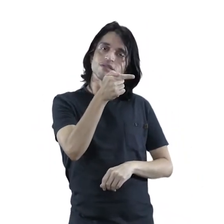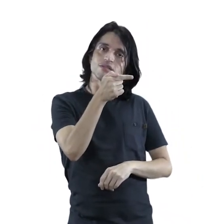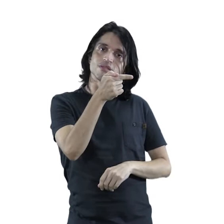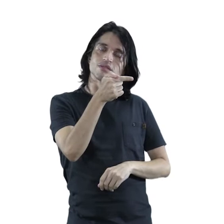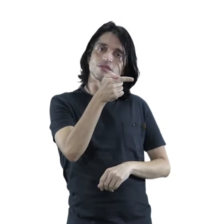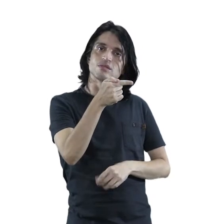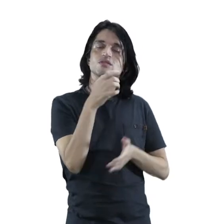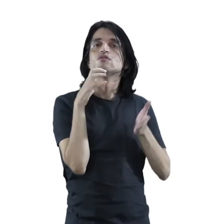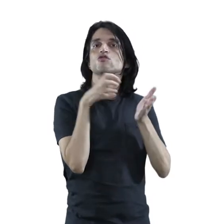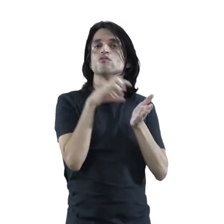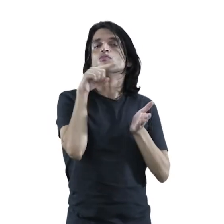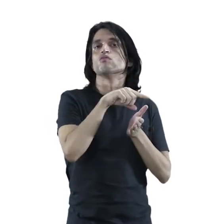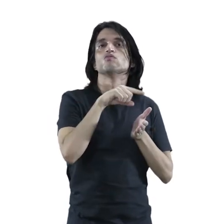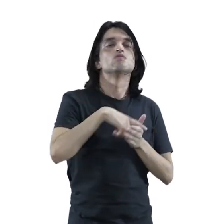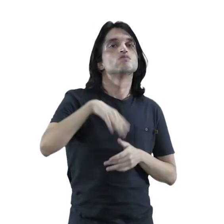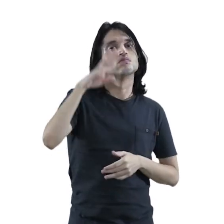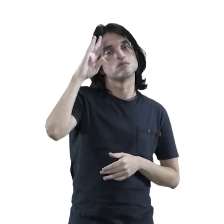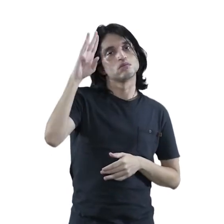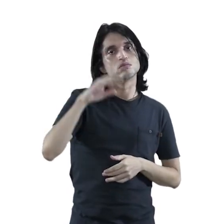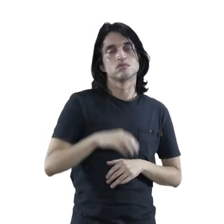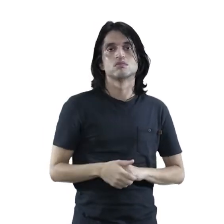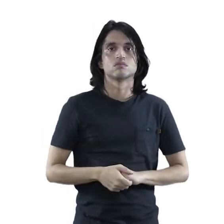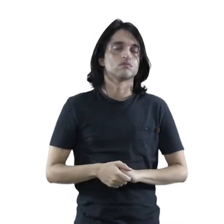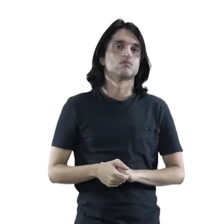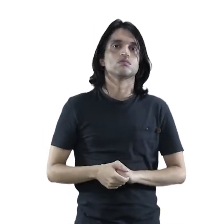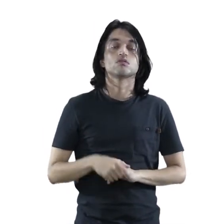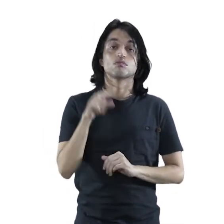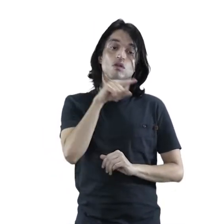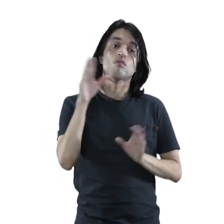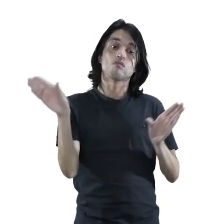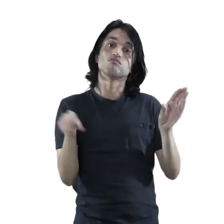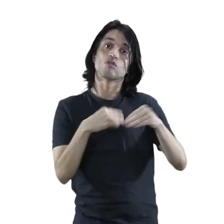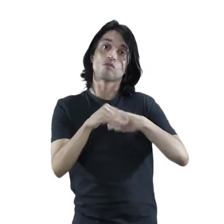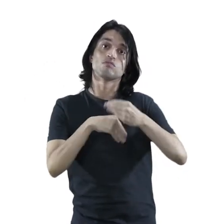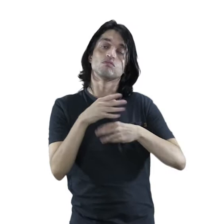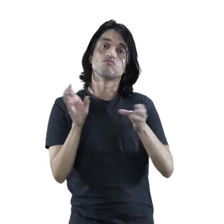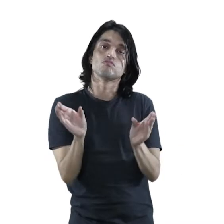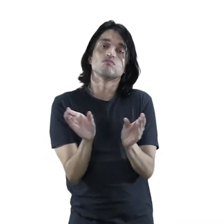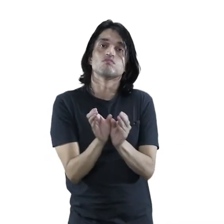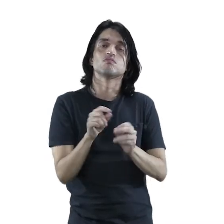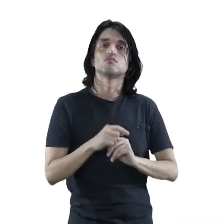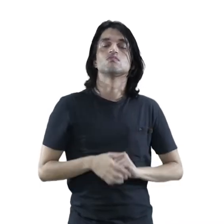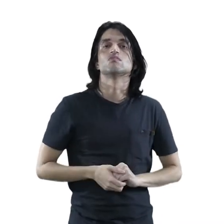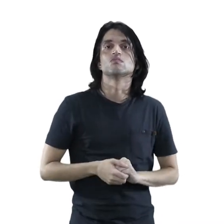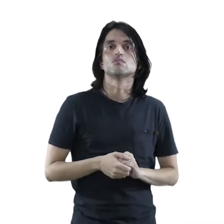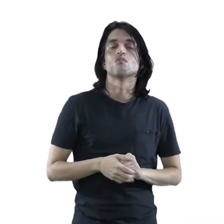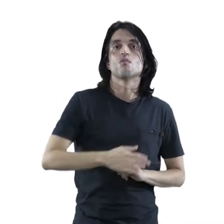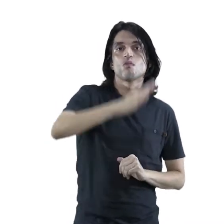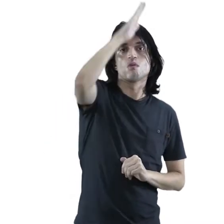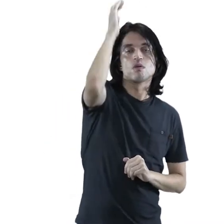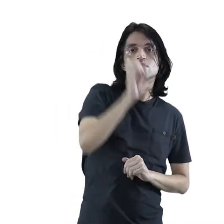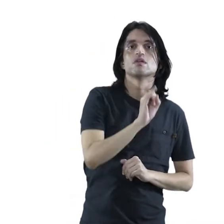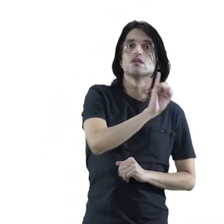em 7 símbolos fundamentais. Os demais números eram escritos como combinações dos símbolos. Na